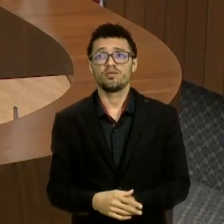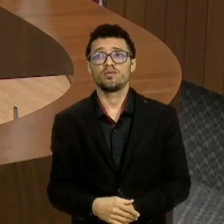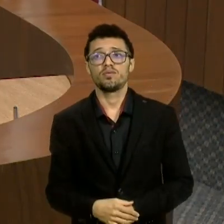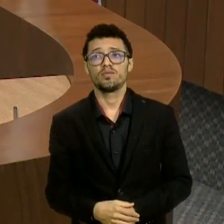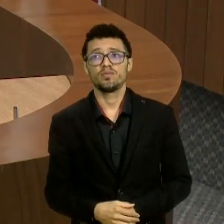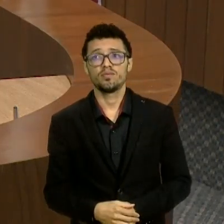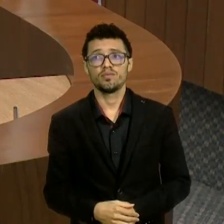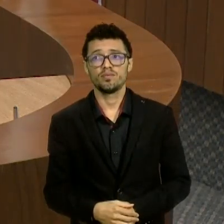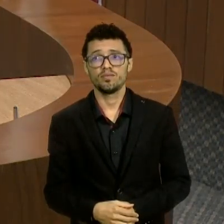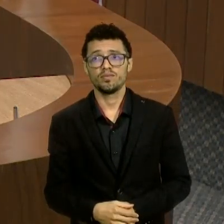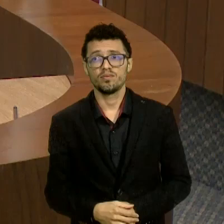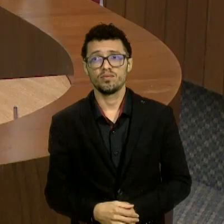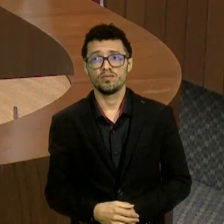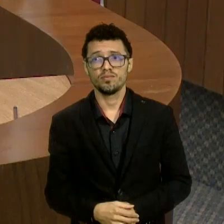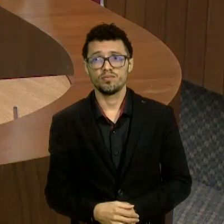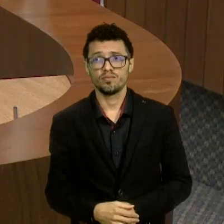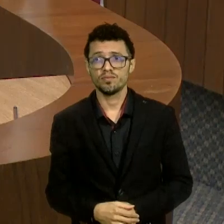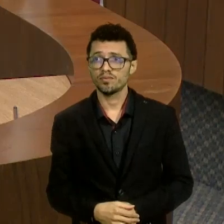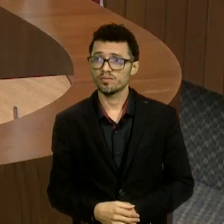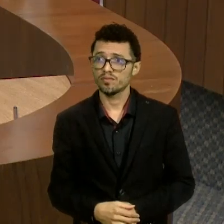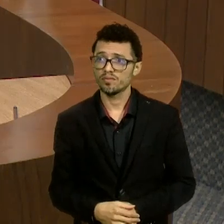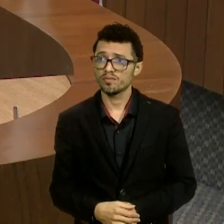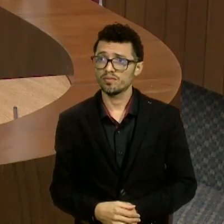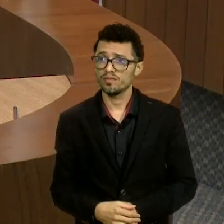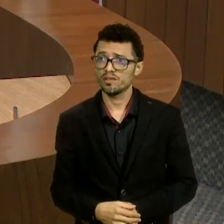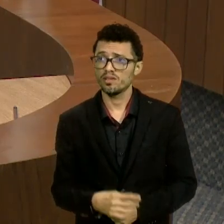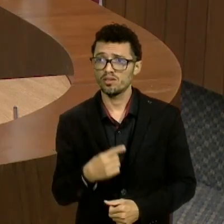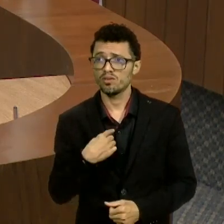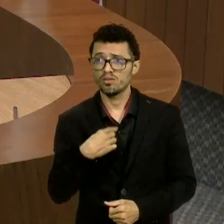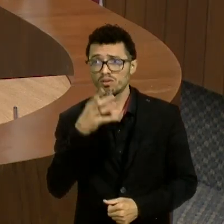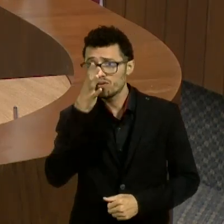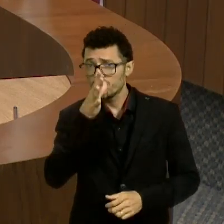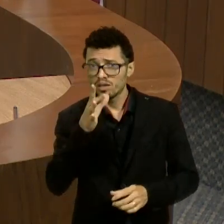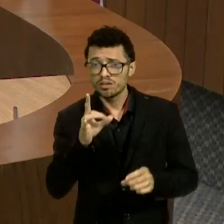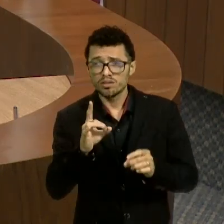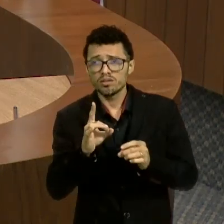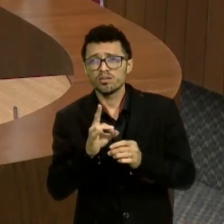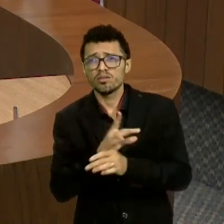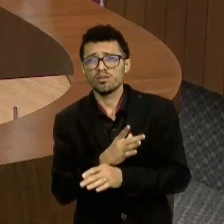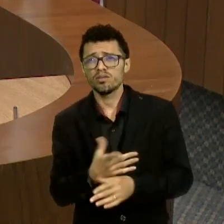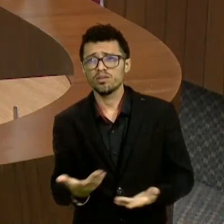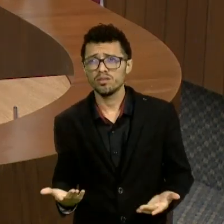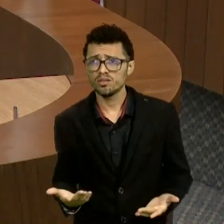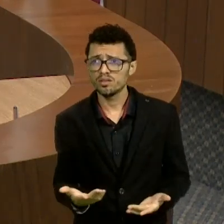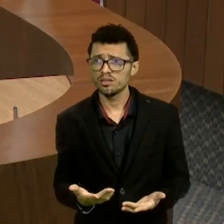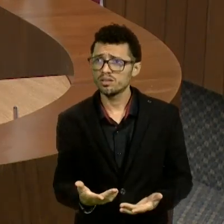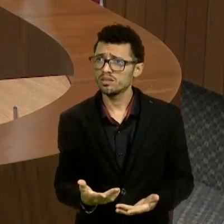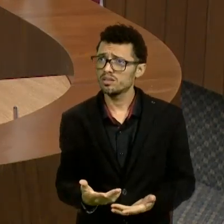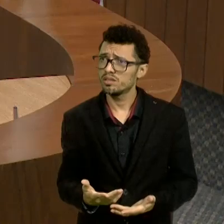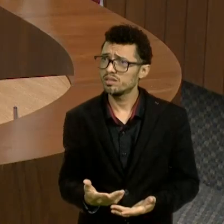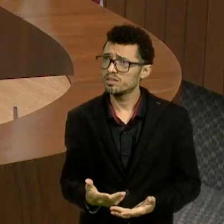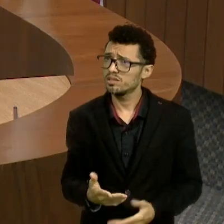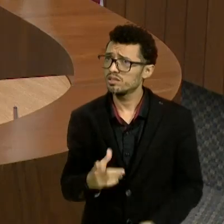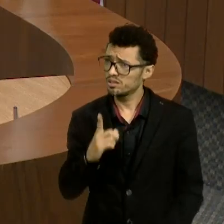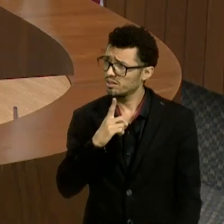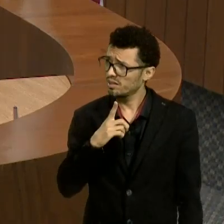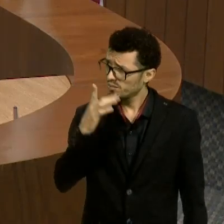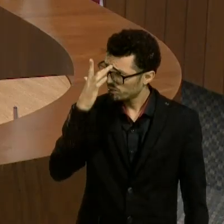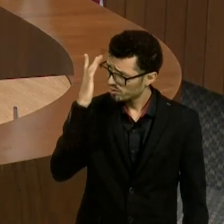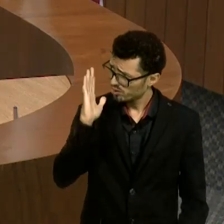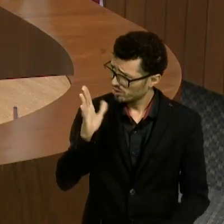humanos conclua deputada tô concluindo senhor presidente senhor presidente tem alguma pessoa já escrito